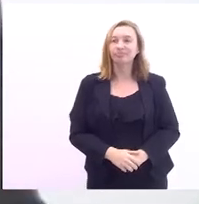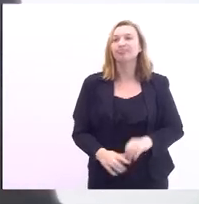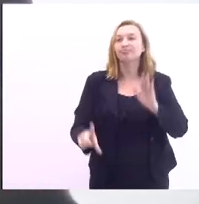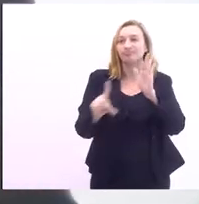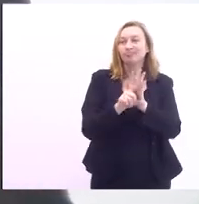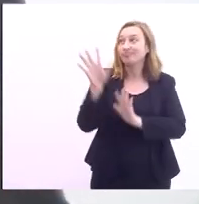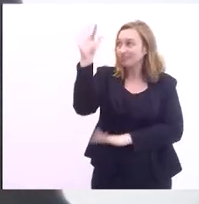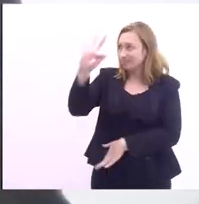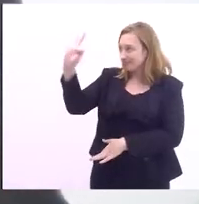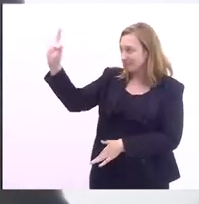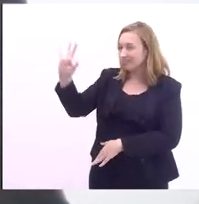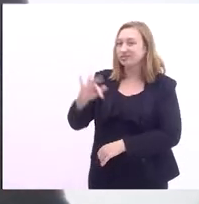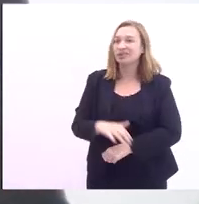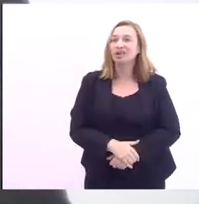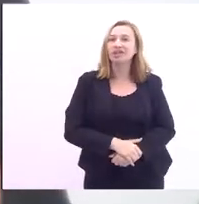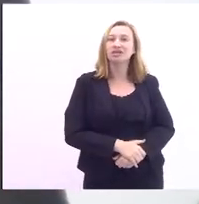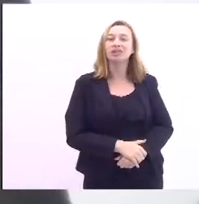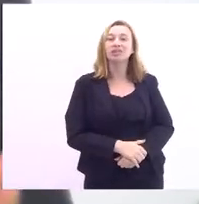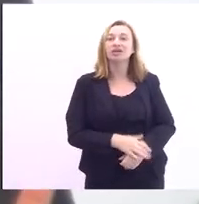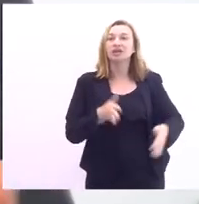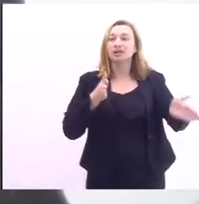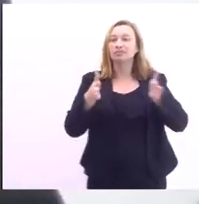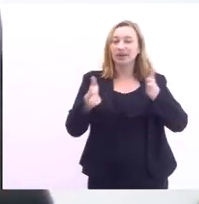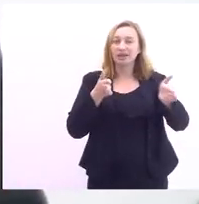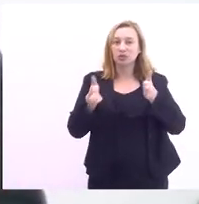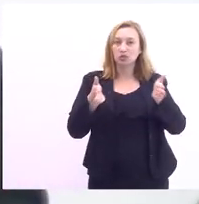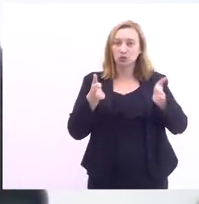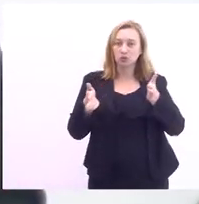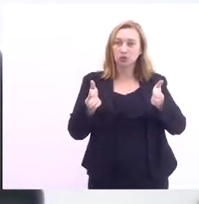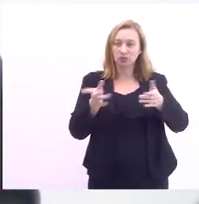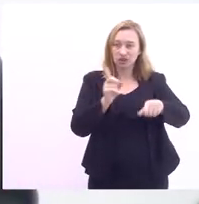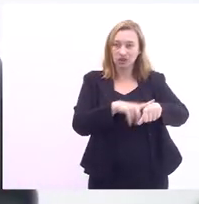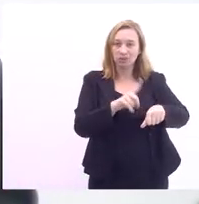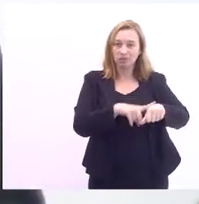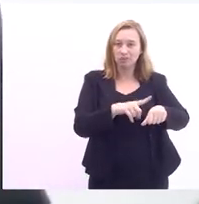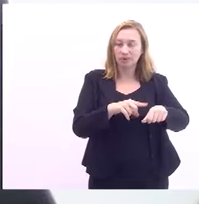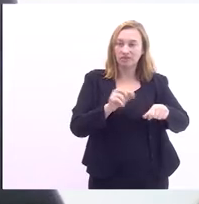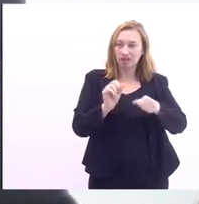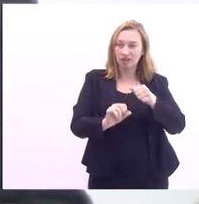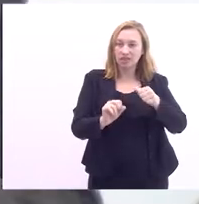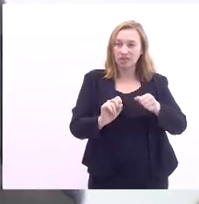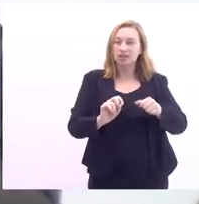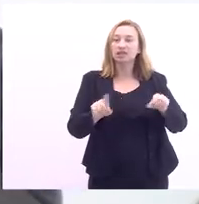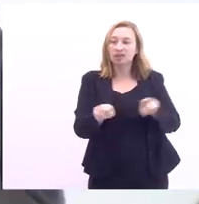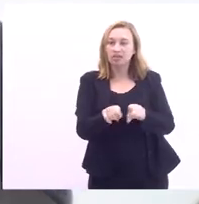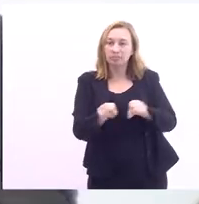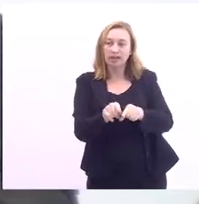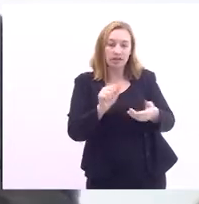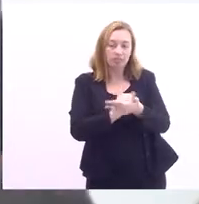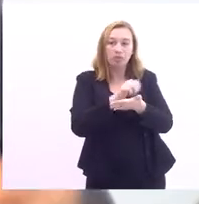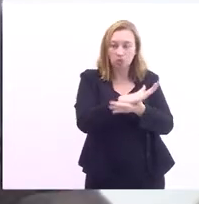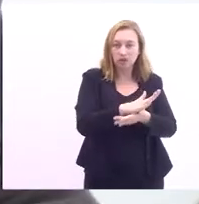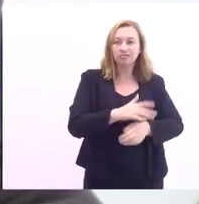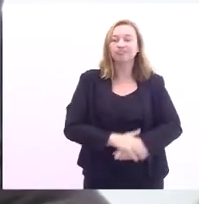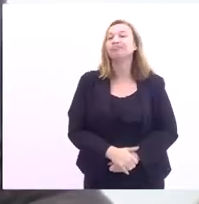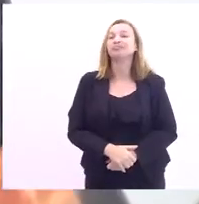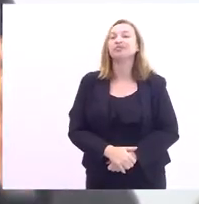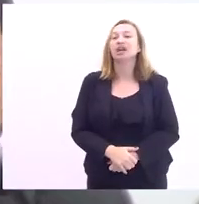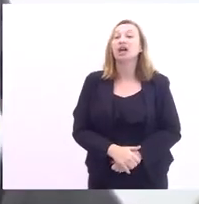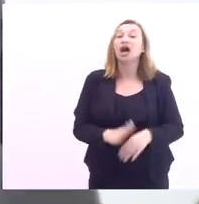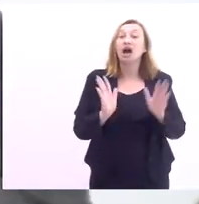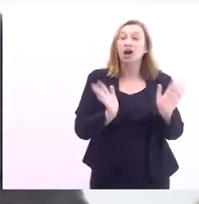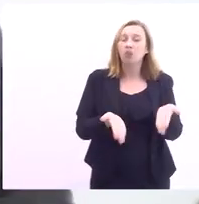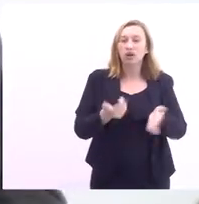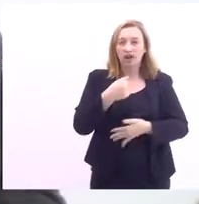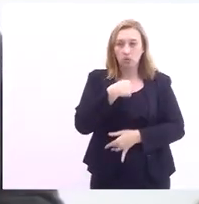lei federal que estabelece prazo, mas também prevê uma penalidade. Então, eu